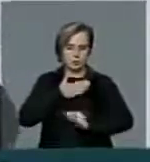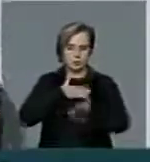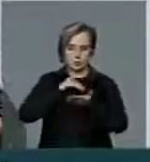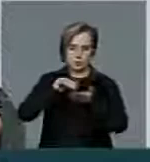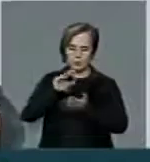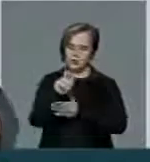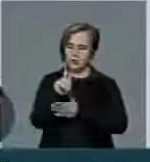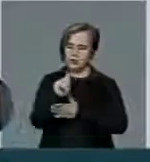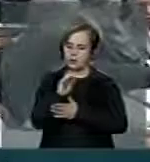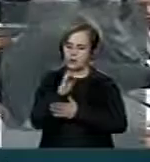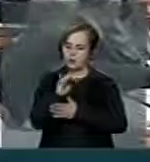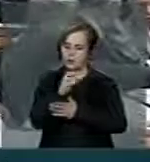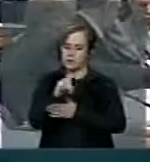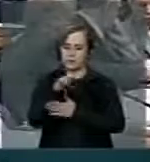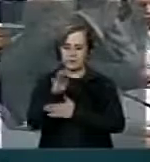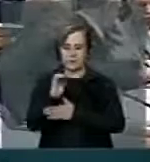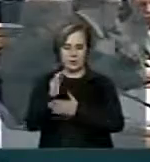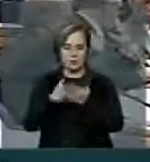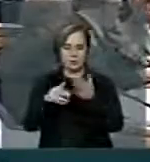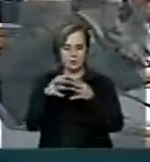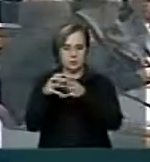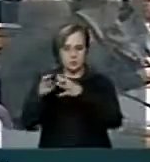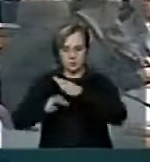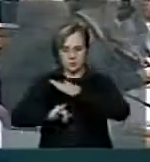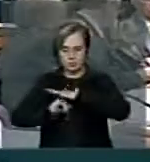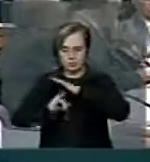as instituições da agricultura são membros.